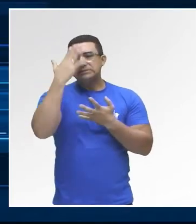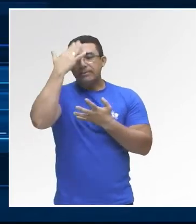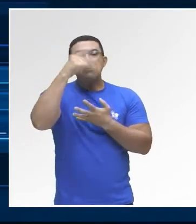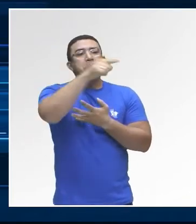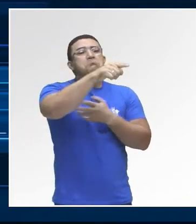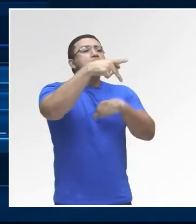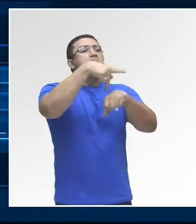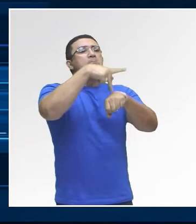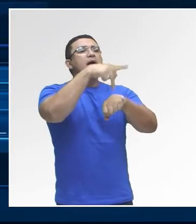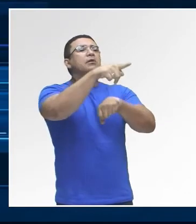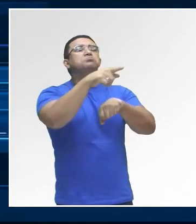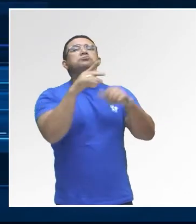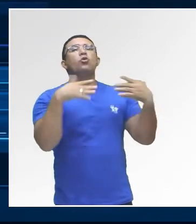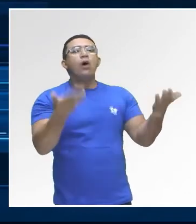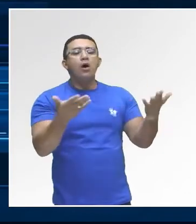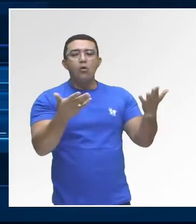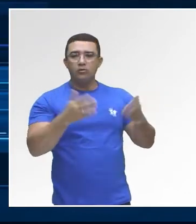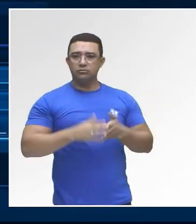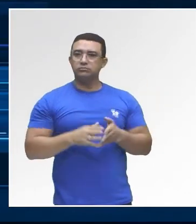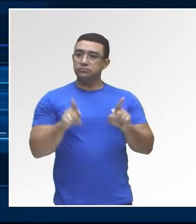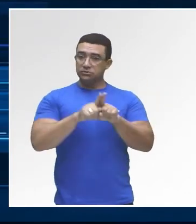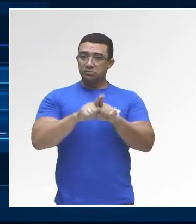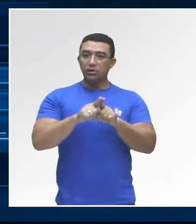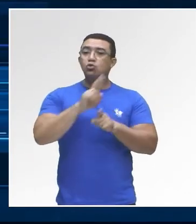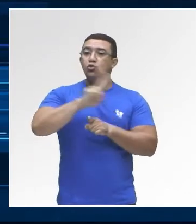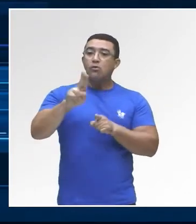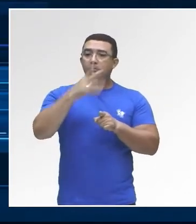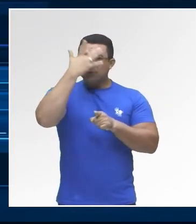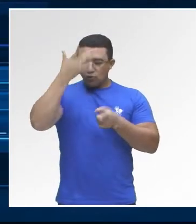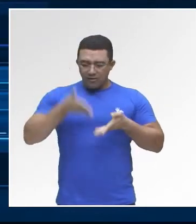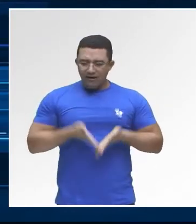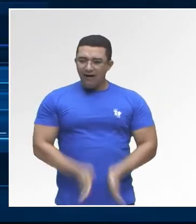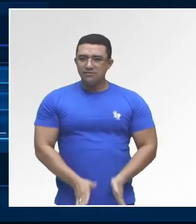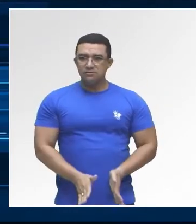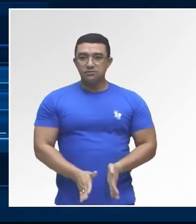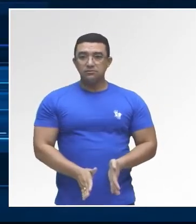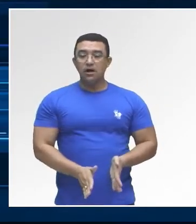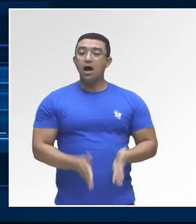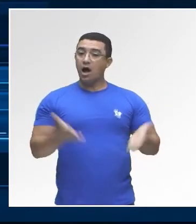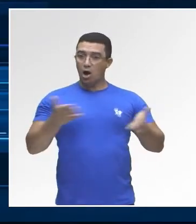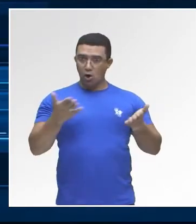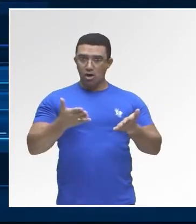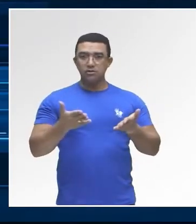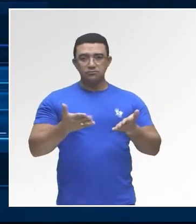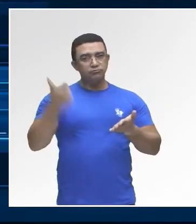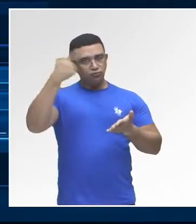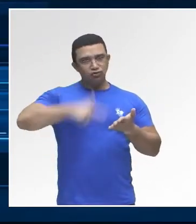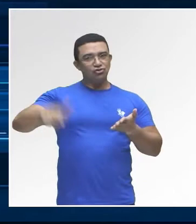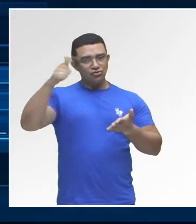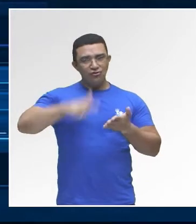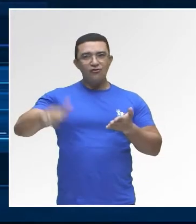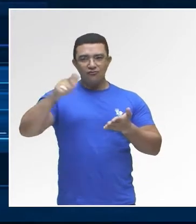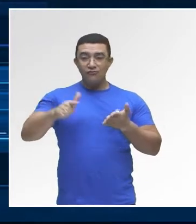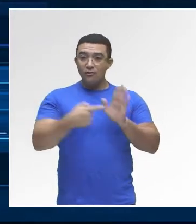dela, qual também a nacionalidade dela em inglês, certo? E agora a gente vai reforçar um pouco mais, mostrando outros